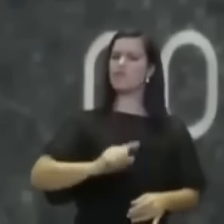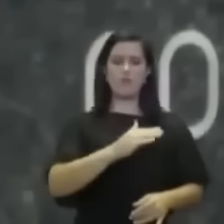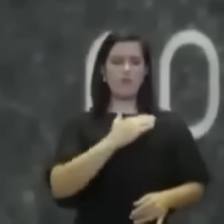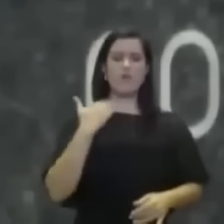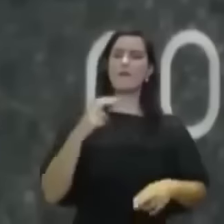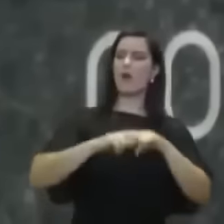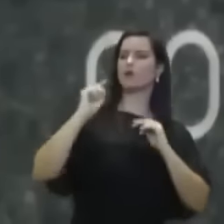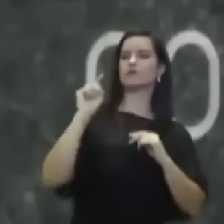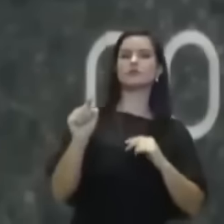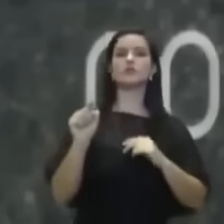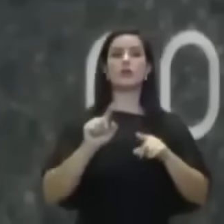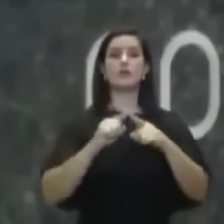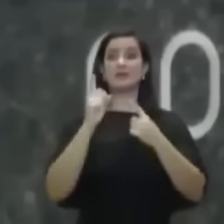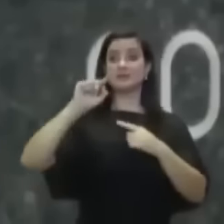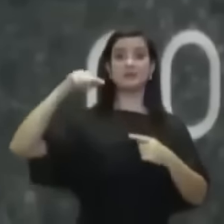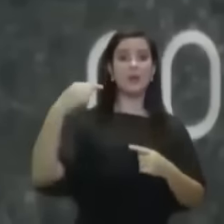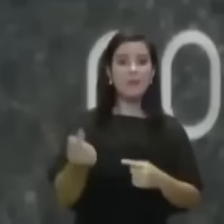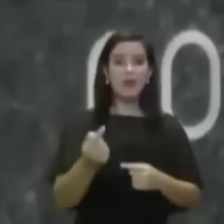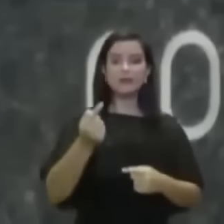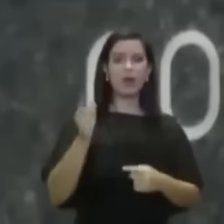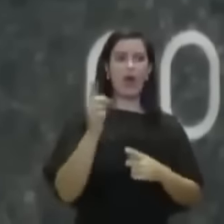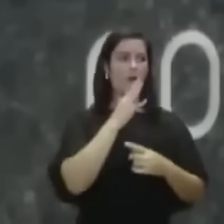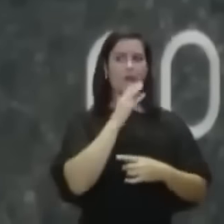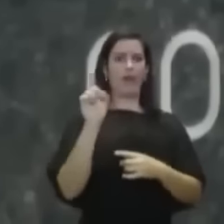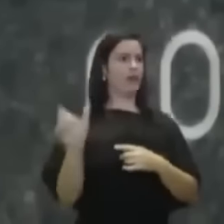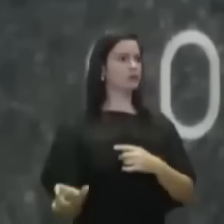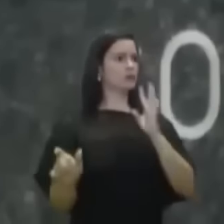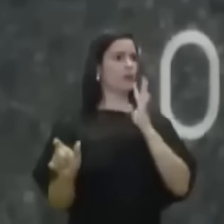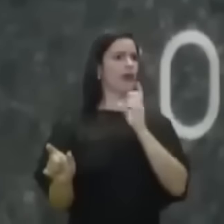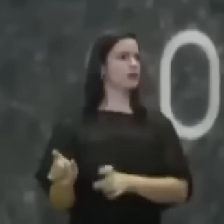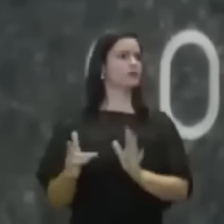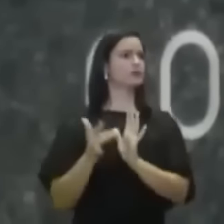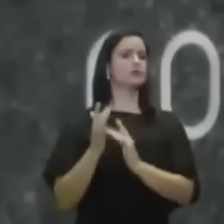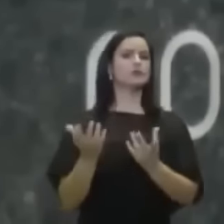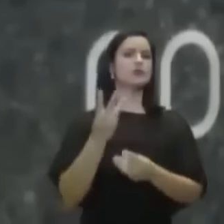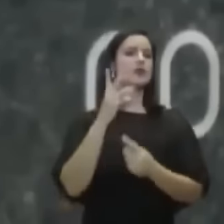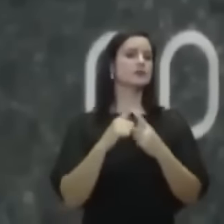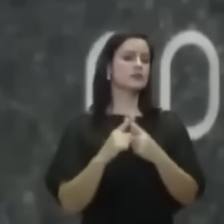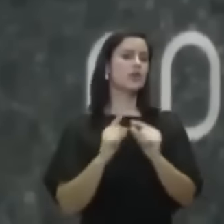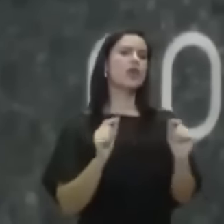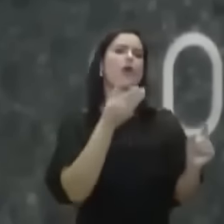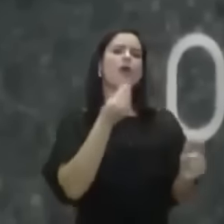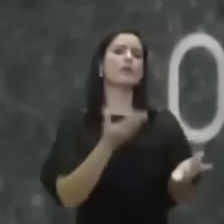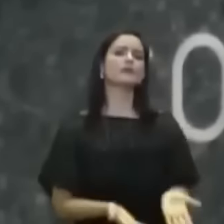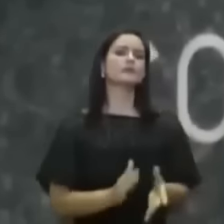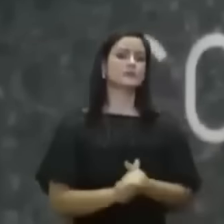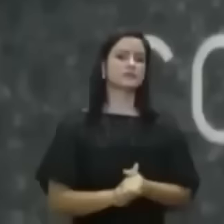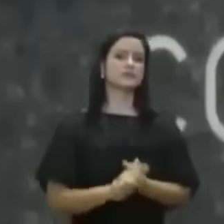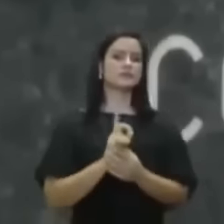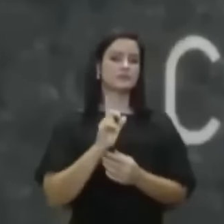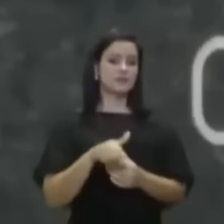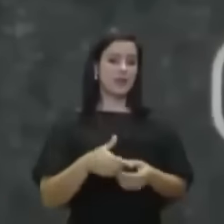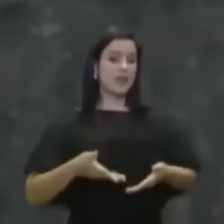Ele, para em seguida negá-lo de forma covarde, e isso por três vezes. Quem é este homem? Este homem